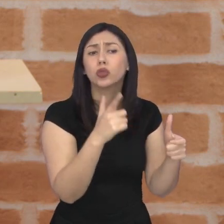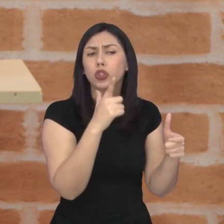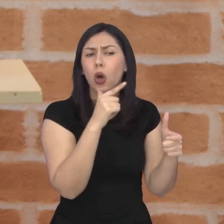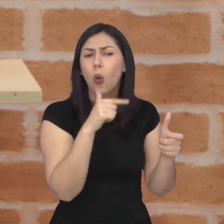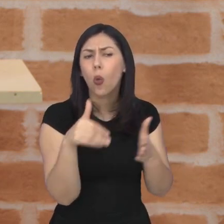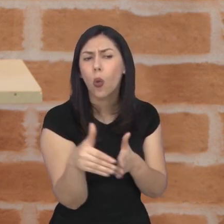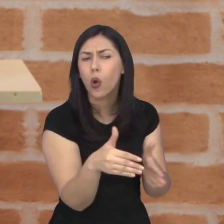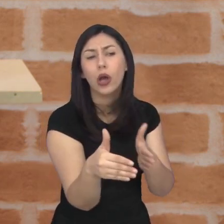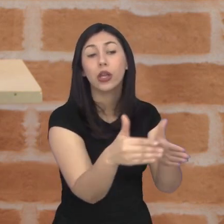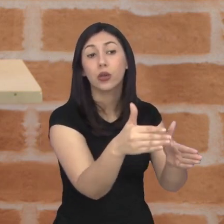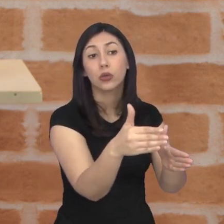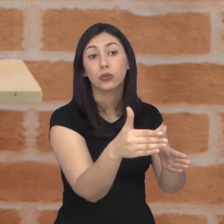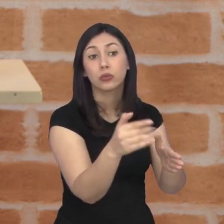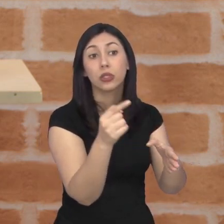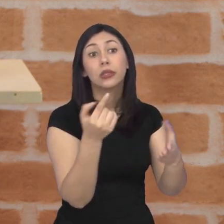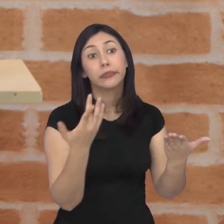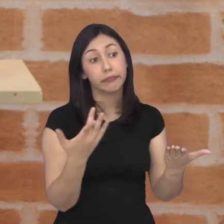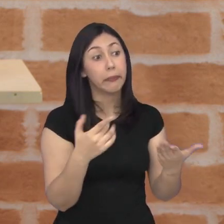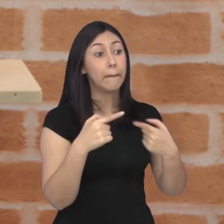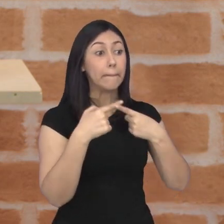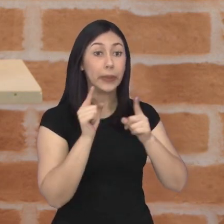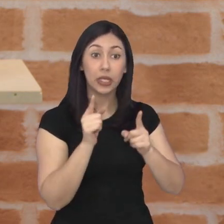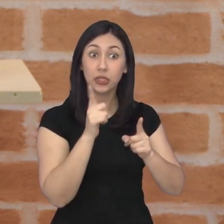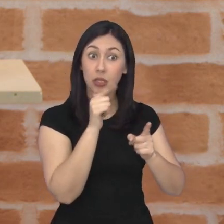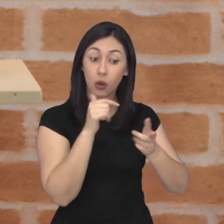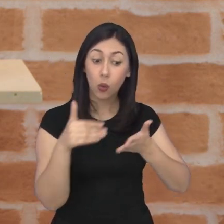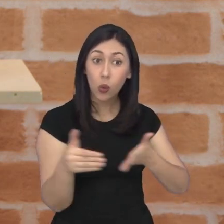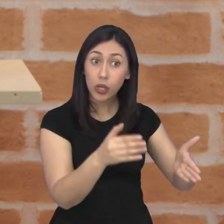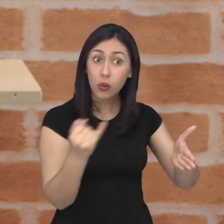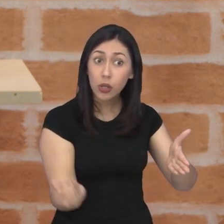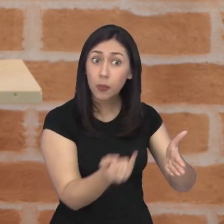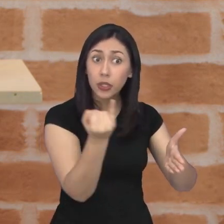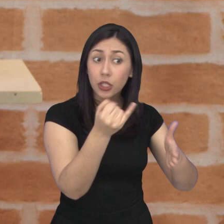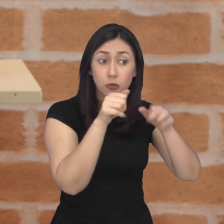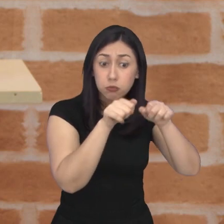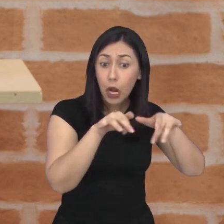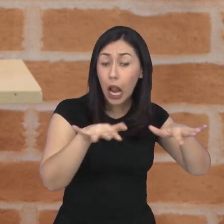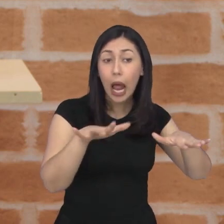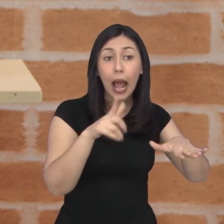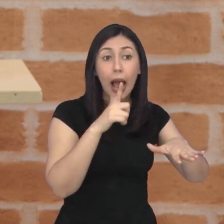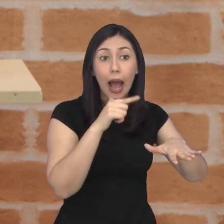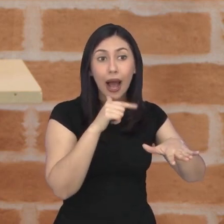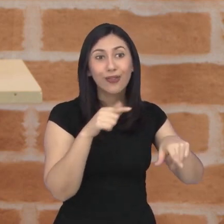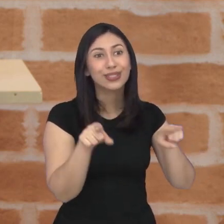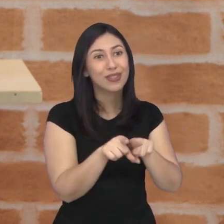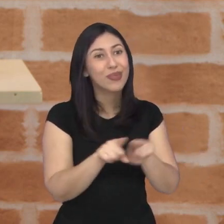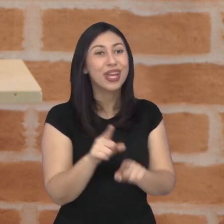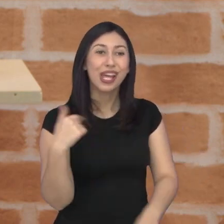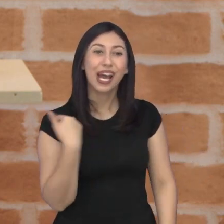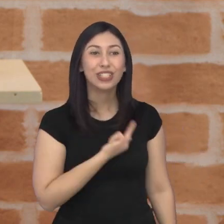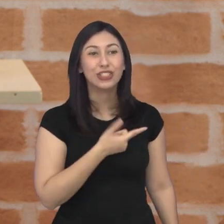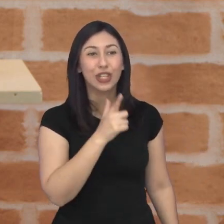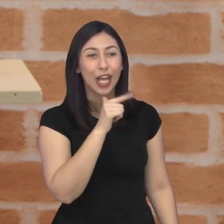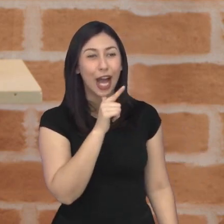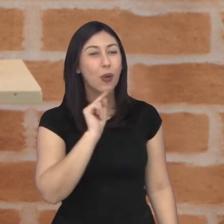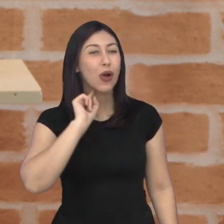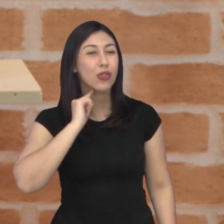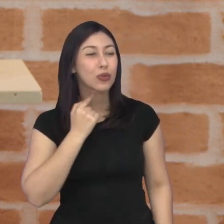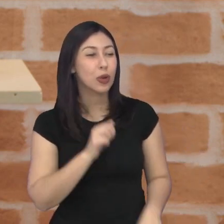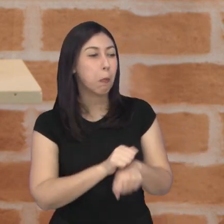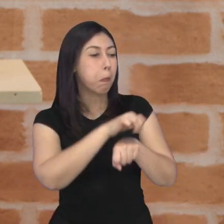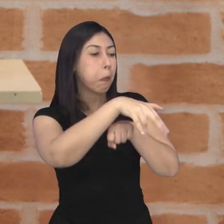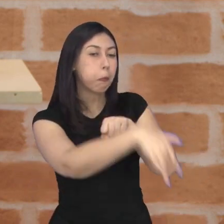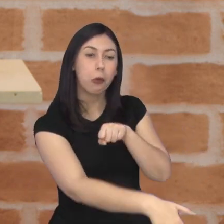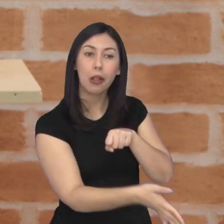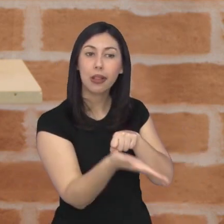no Rio Paraíba, que é o rio que abastece as nossas casas e, curiosamente, é o mesmo lugar onde a gente despeja muito do nosso